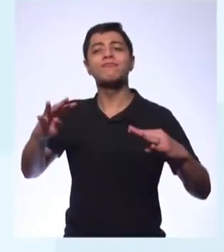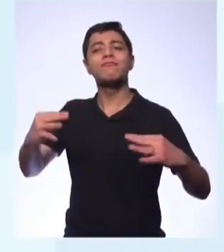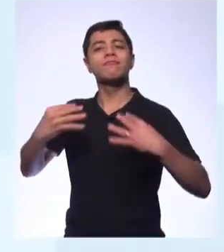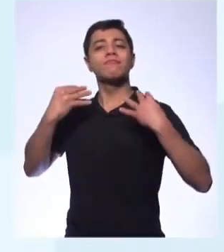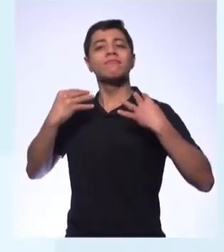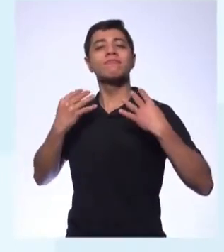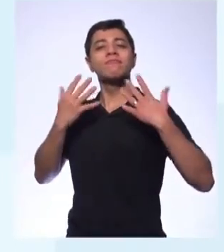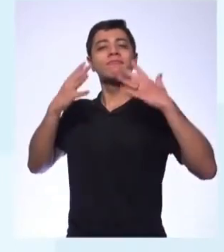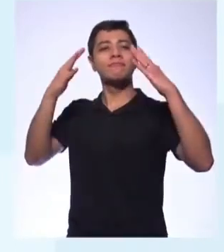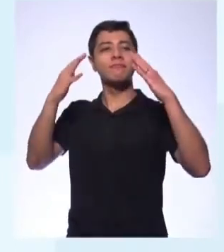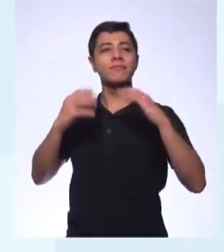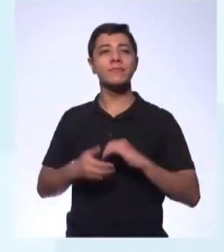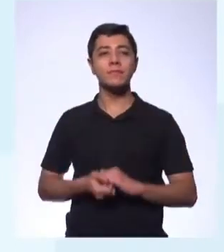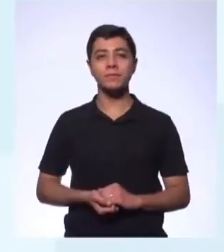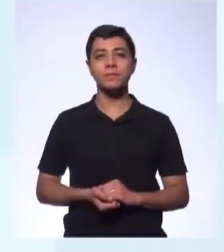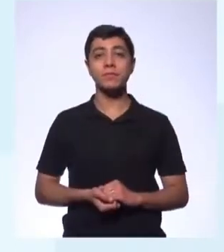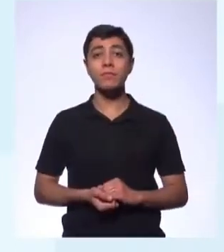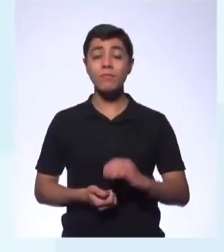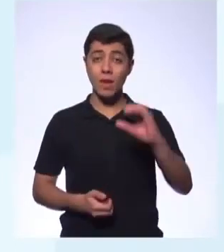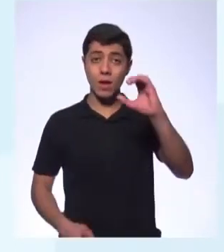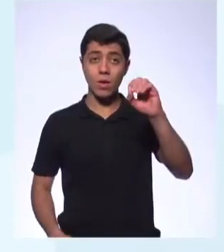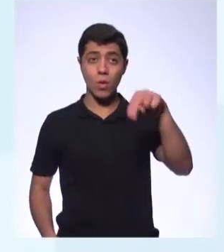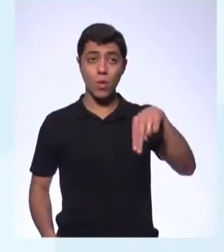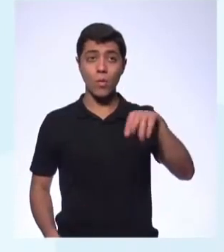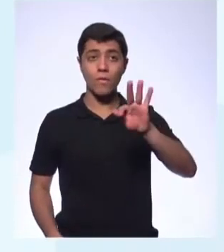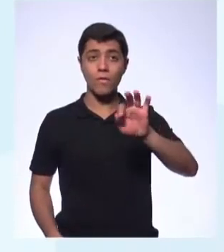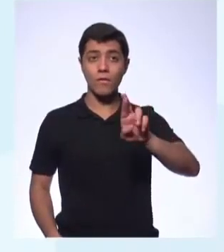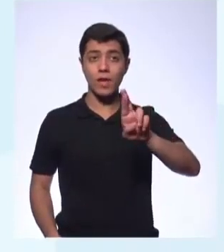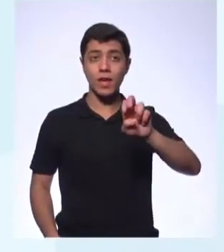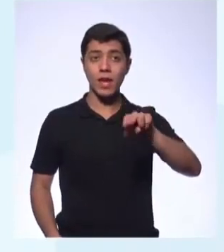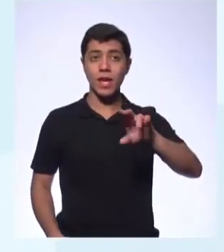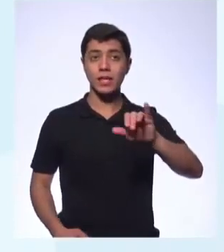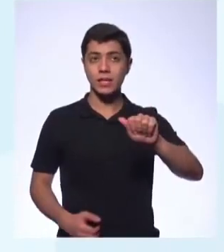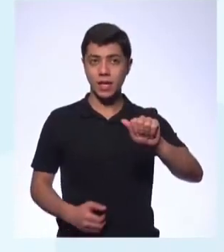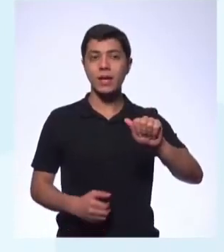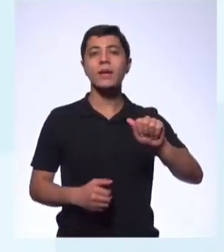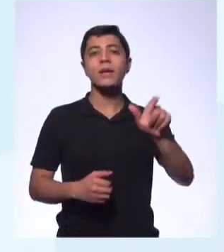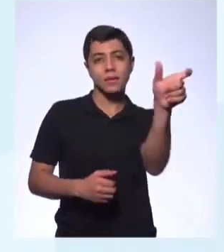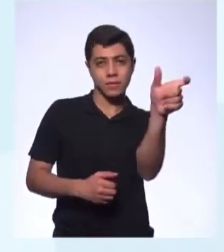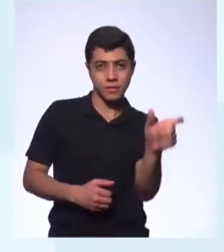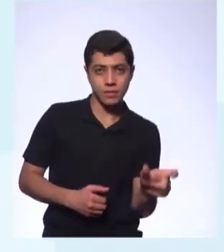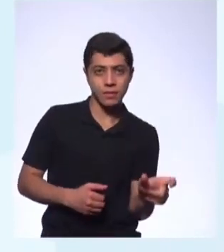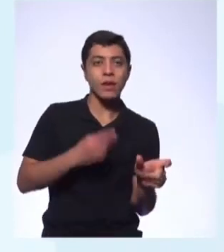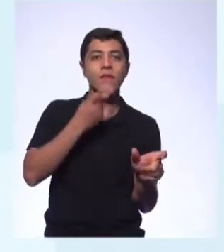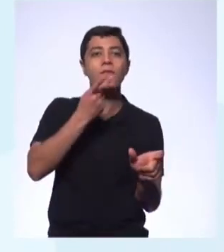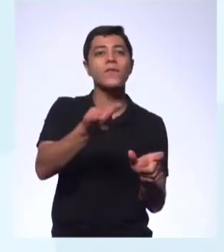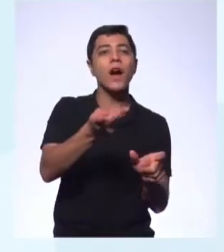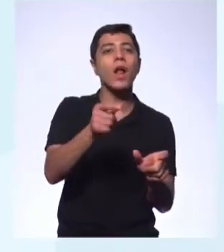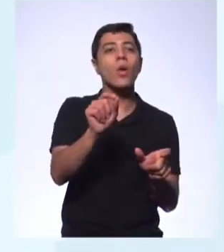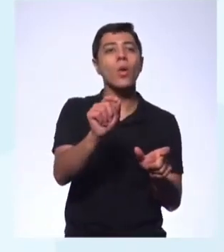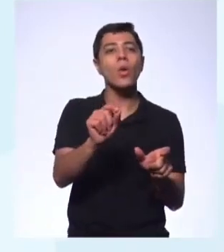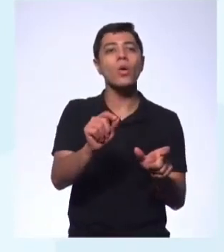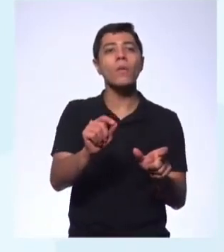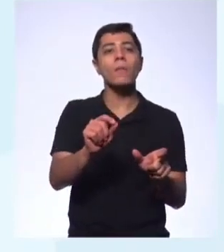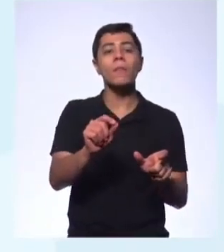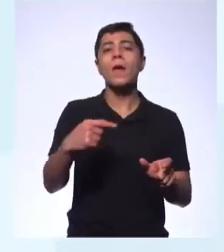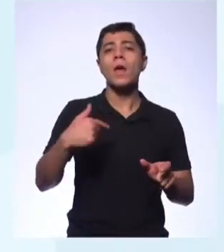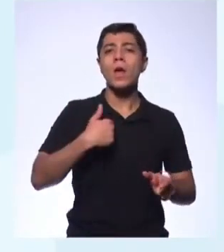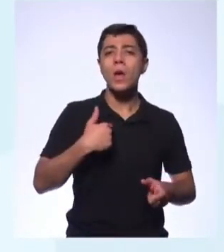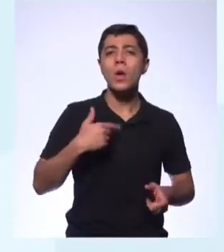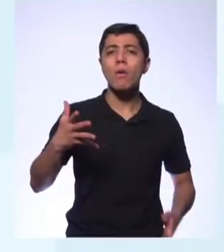A conferência. A última expressão sou da